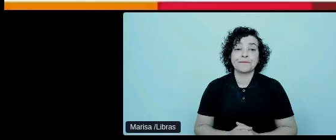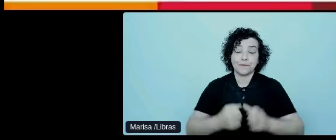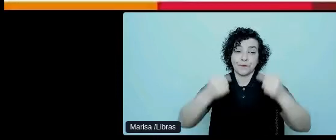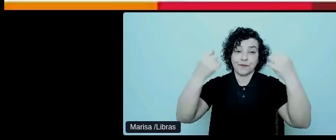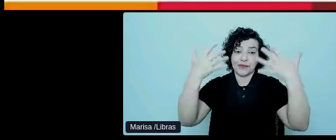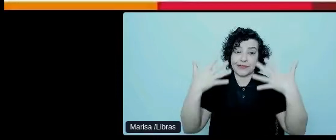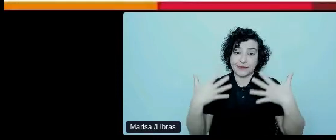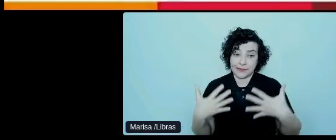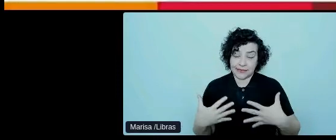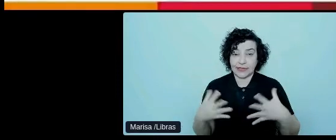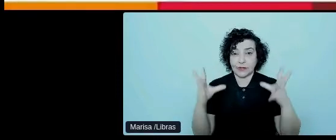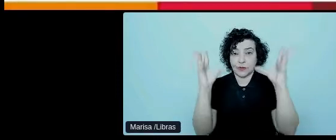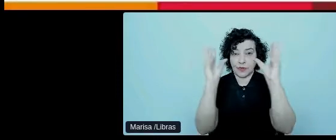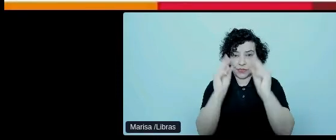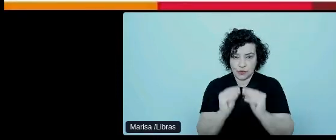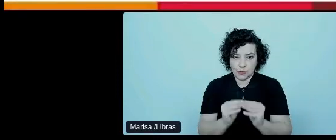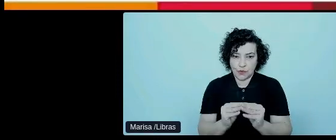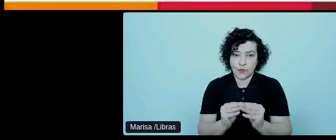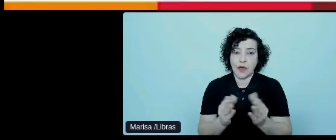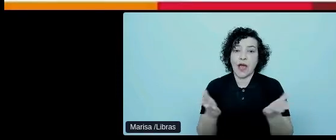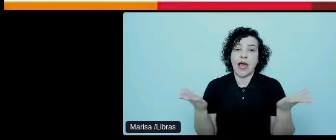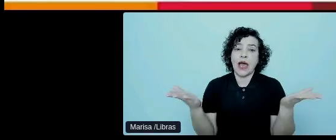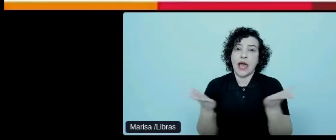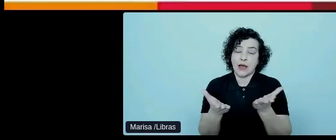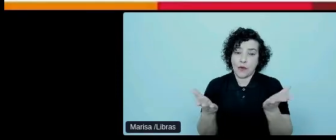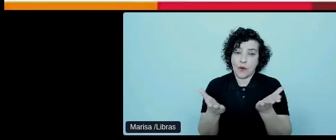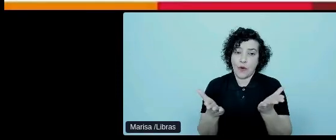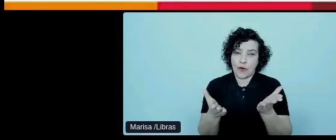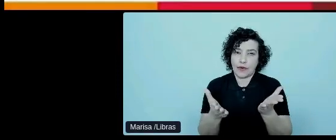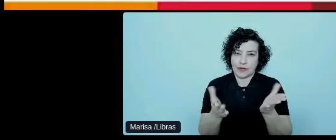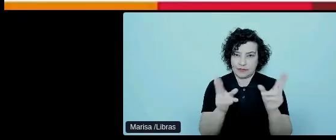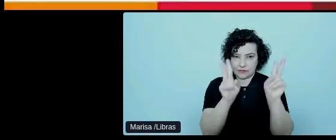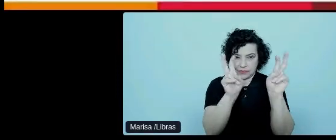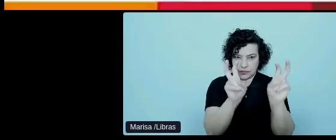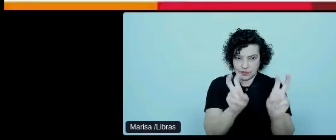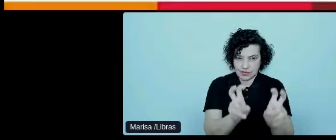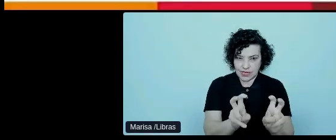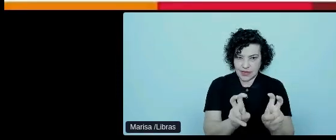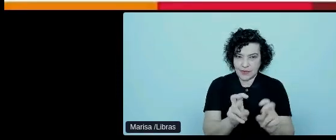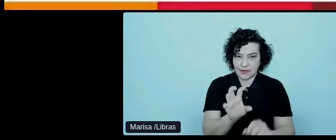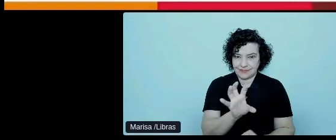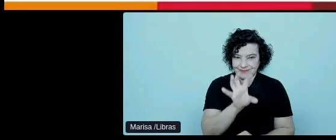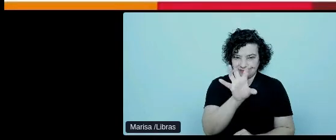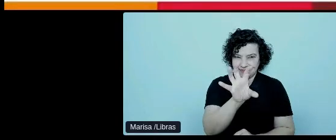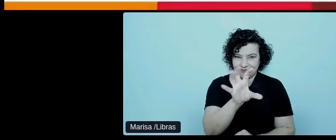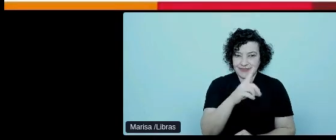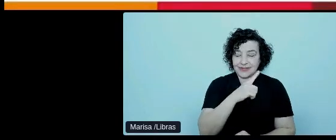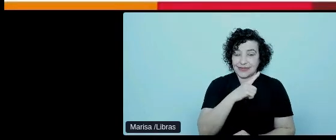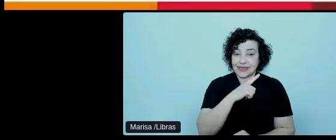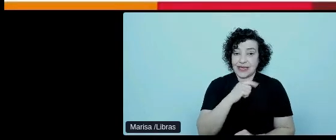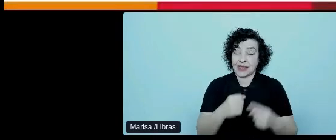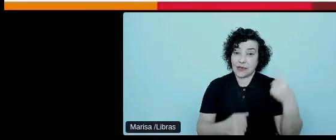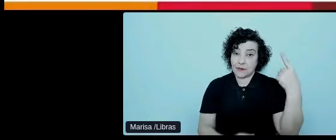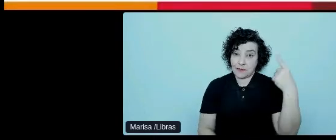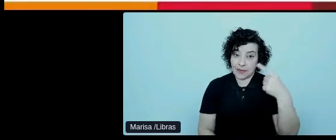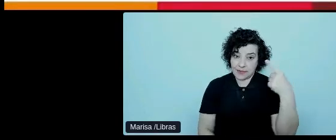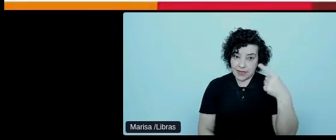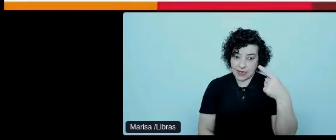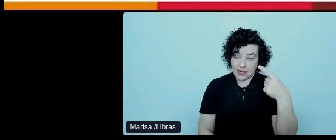trazendo o resumo. Então, agora os post-its, eles estão disponibilizados aqui no meio da tela. Então, temos o primeiro